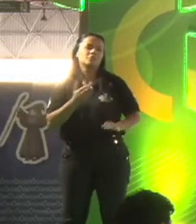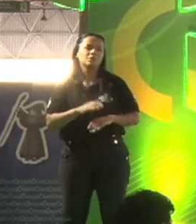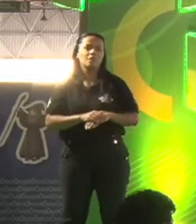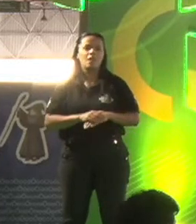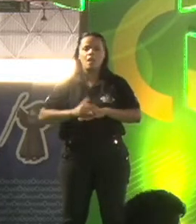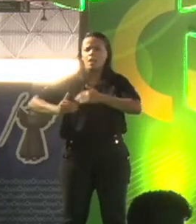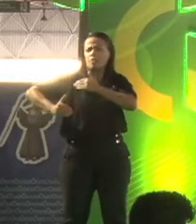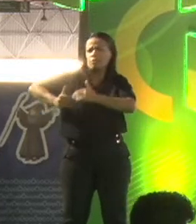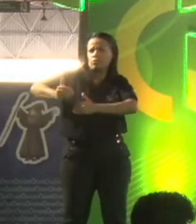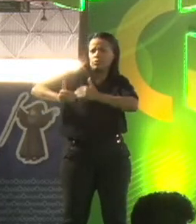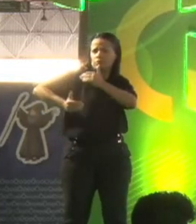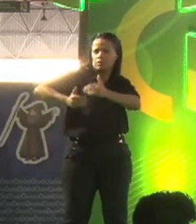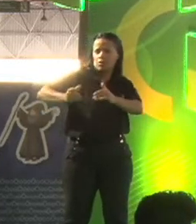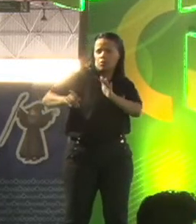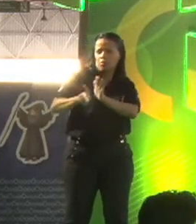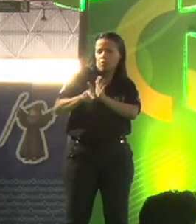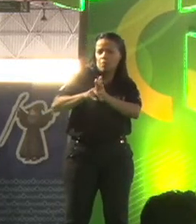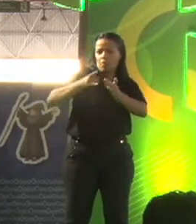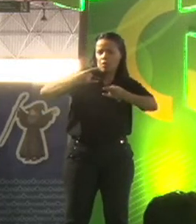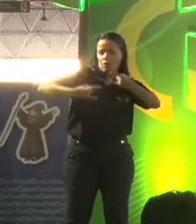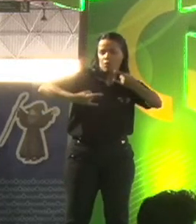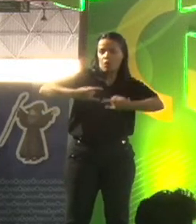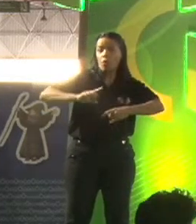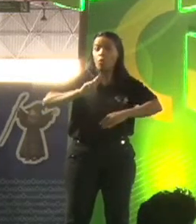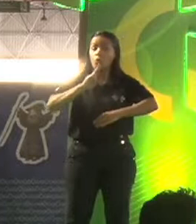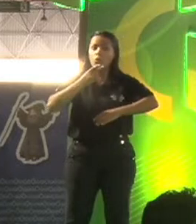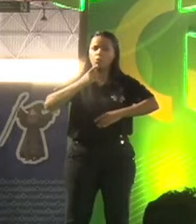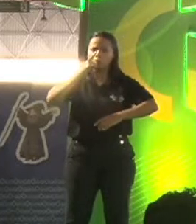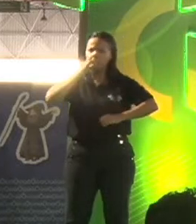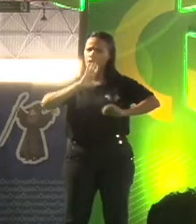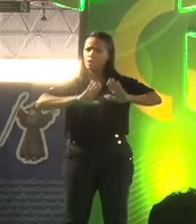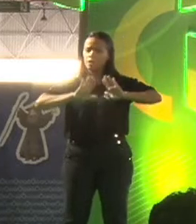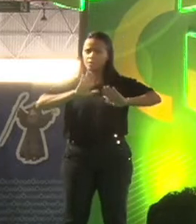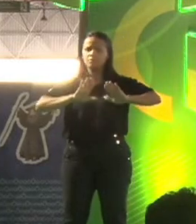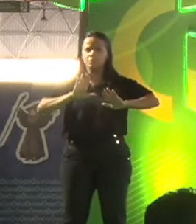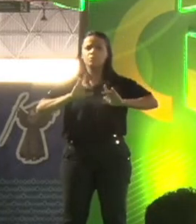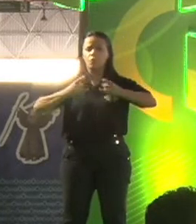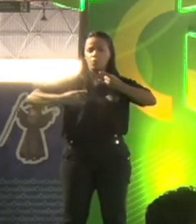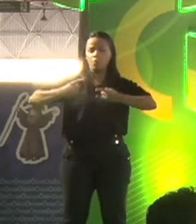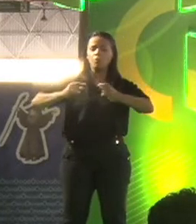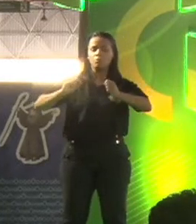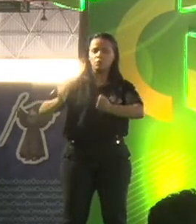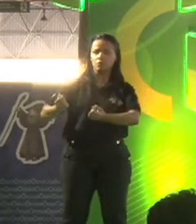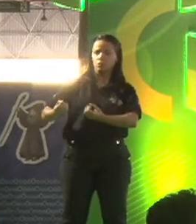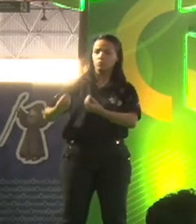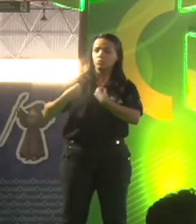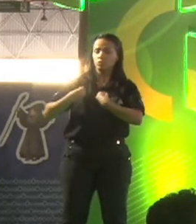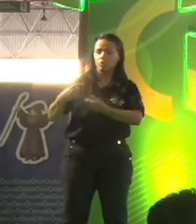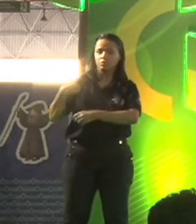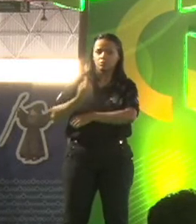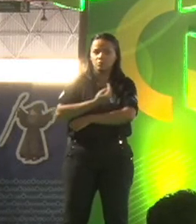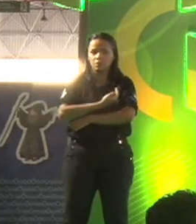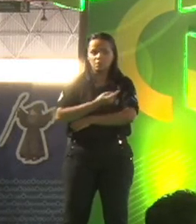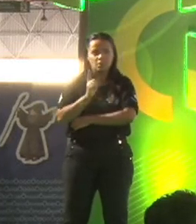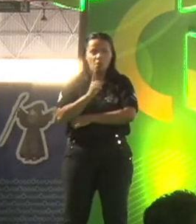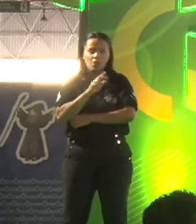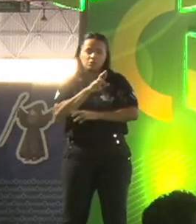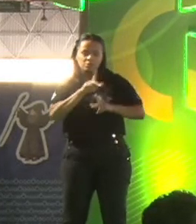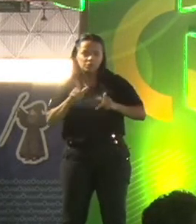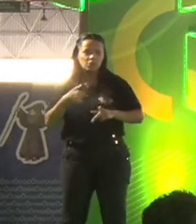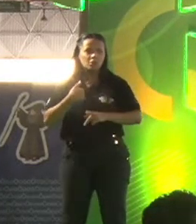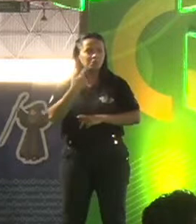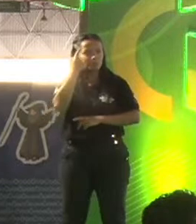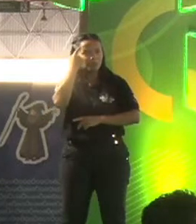é tudo tudo mais ou os perigos que os robôs podem oferecer pra gente não é incomum a gente pensar no t9000 do